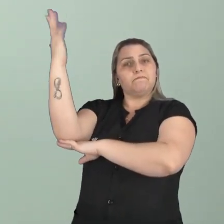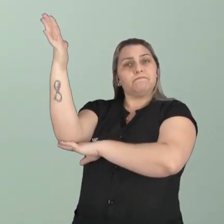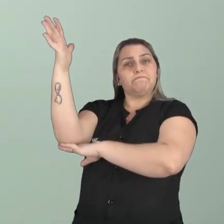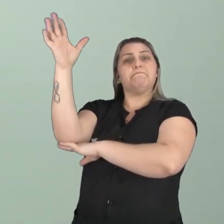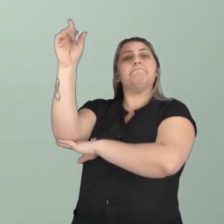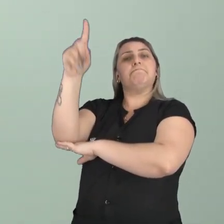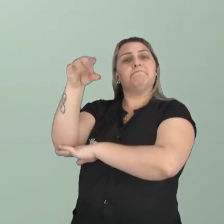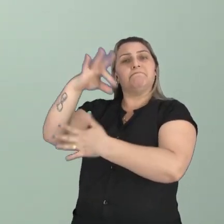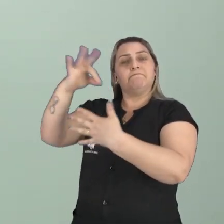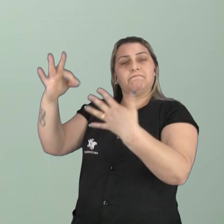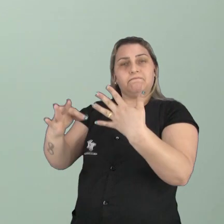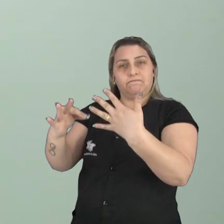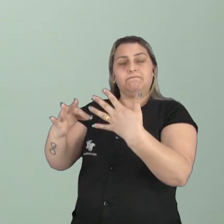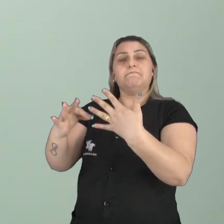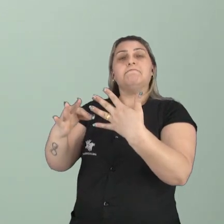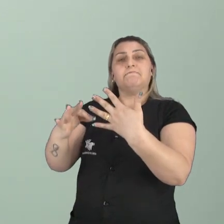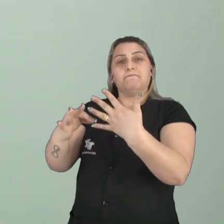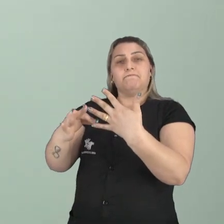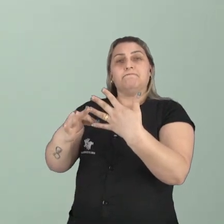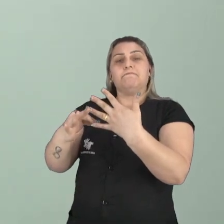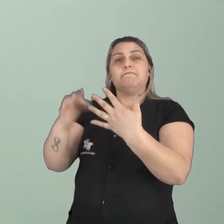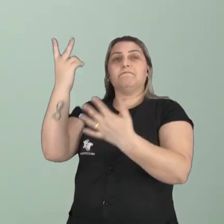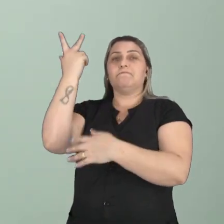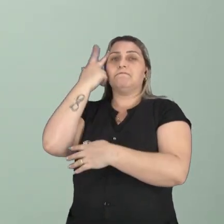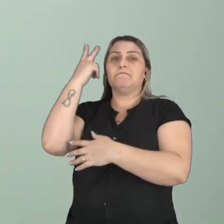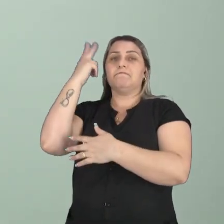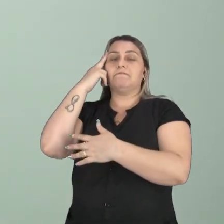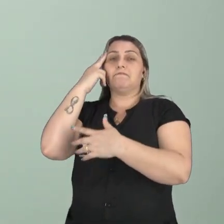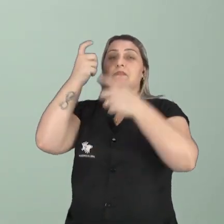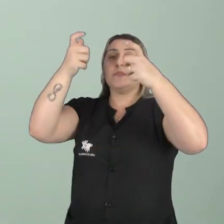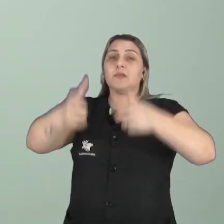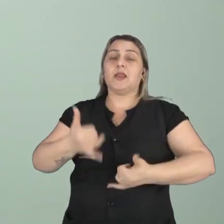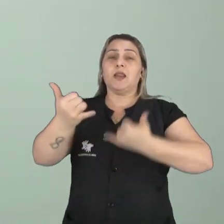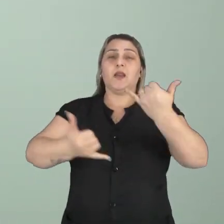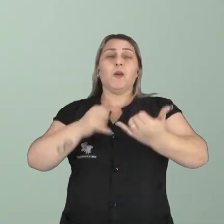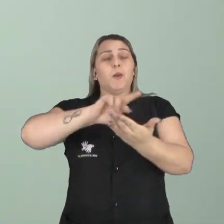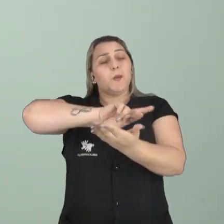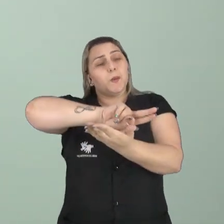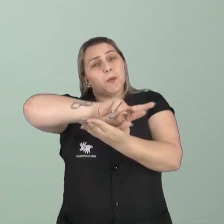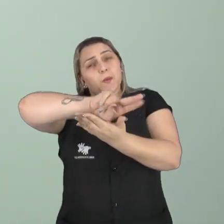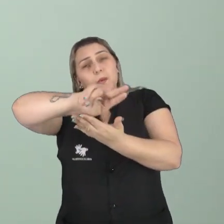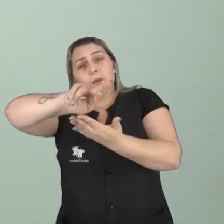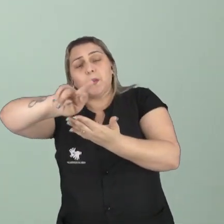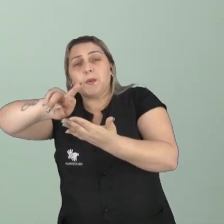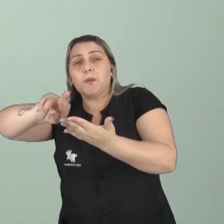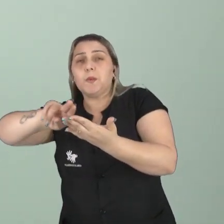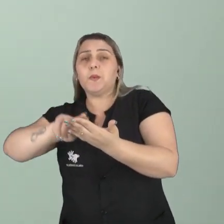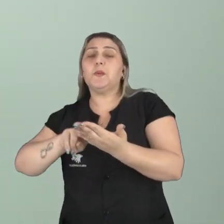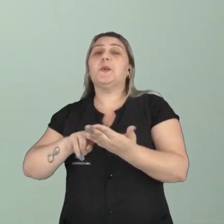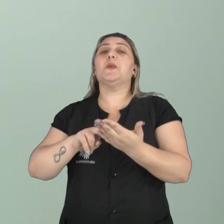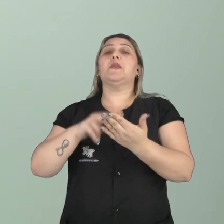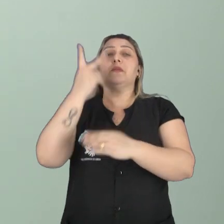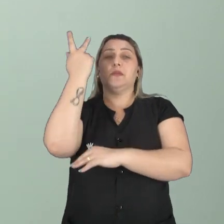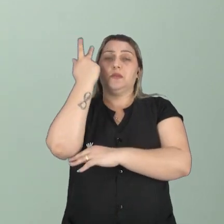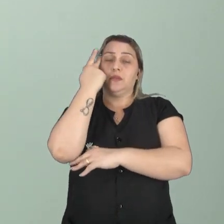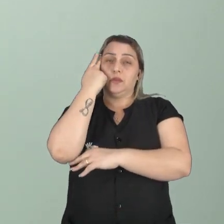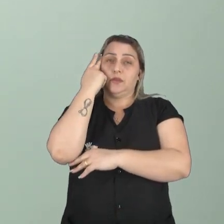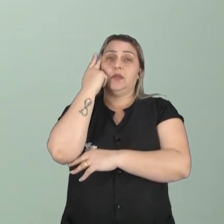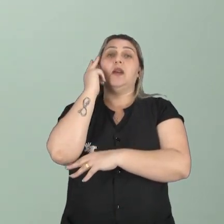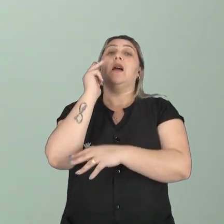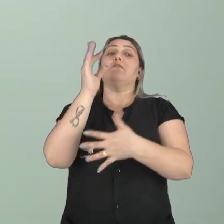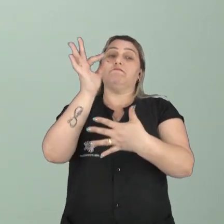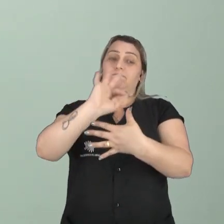ele é um elemento natural. Se eu estou vendo ali um parque que tem várias vários aspectos da natureza, então isso